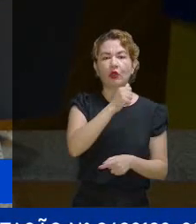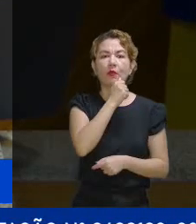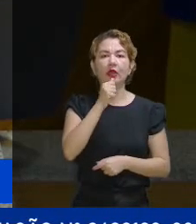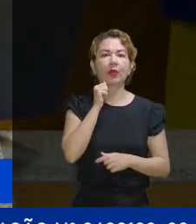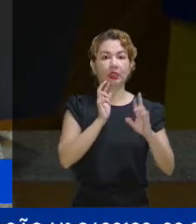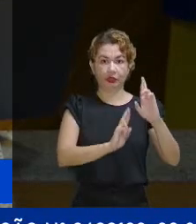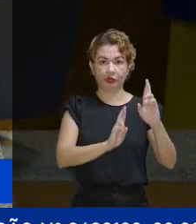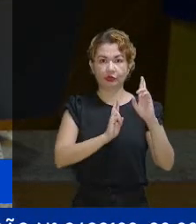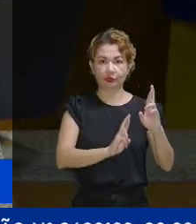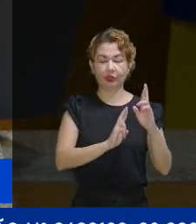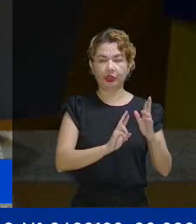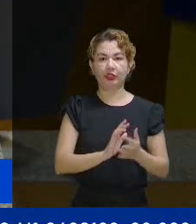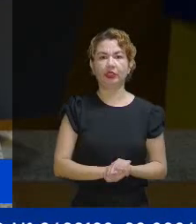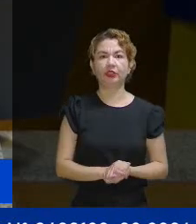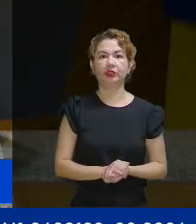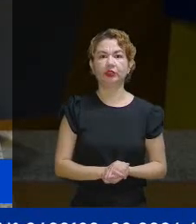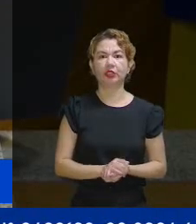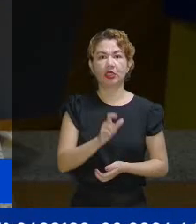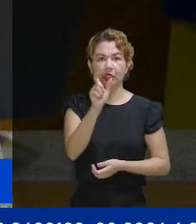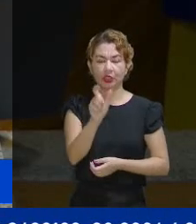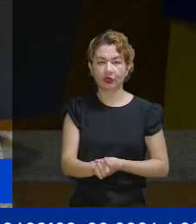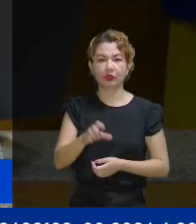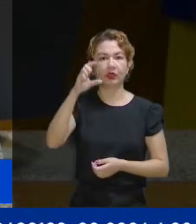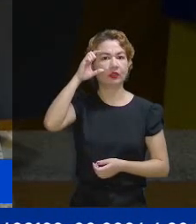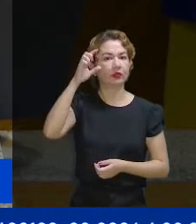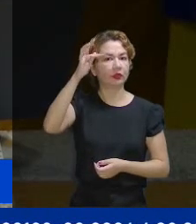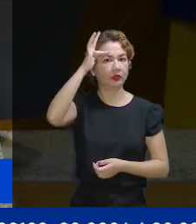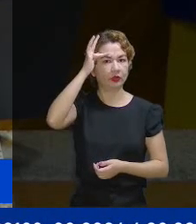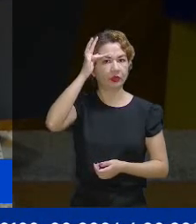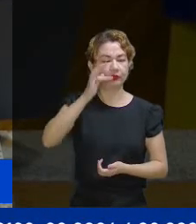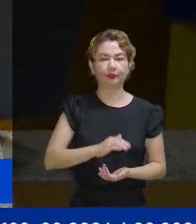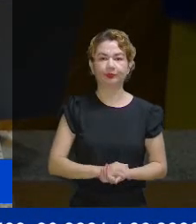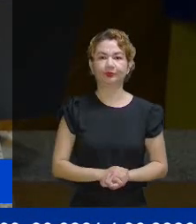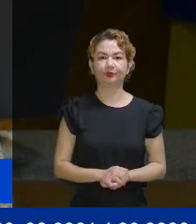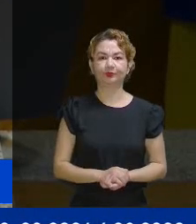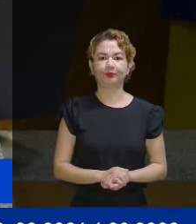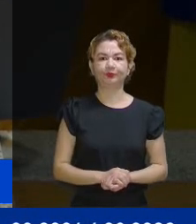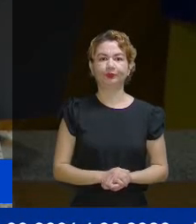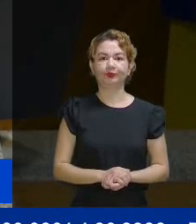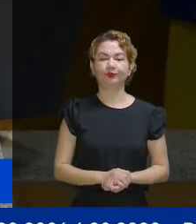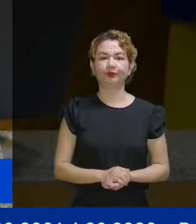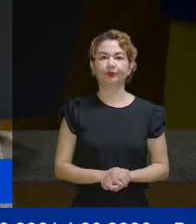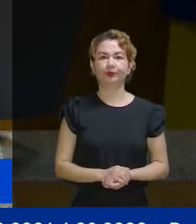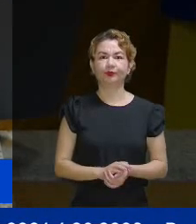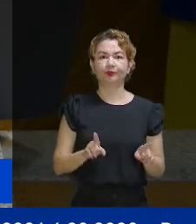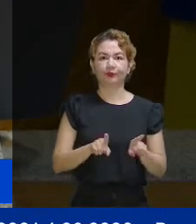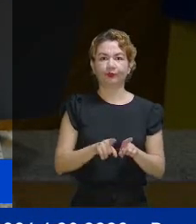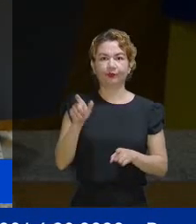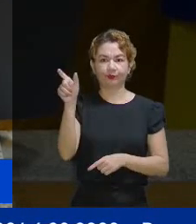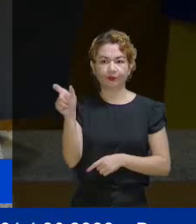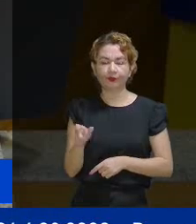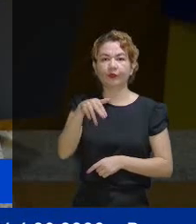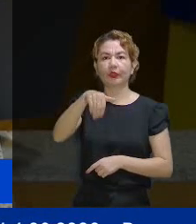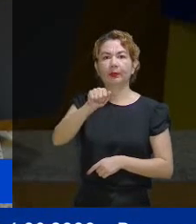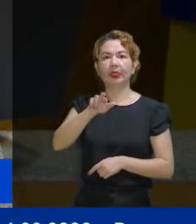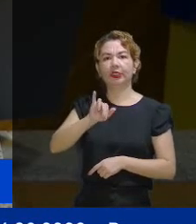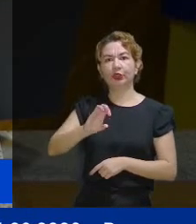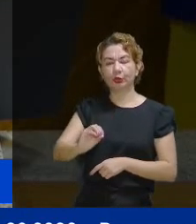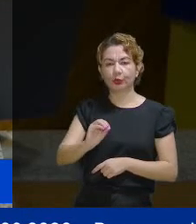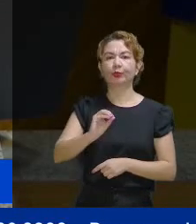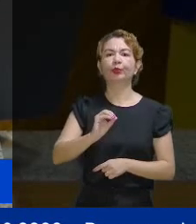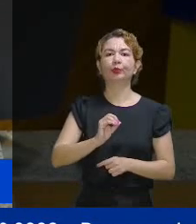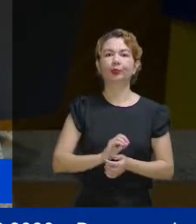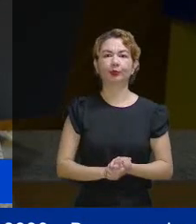Esperança, recorrido Antônio Paulo de Oliveira Furlan. E também Mário Rocha de